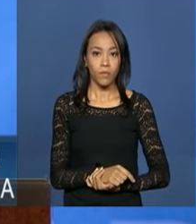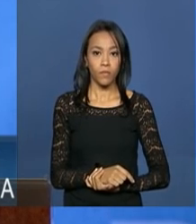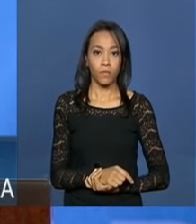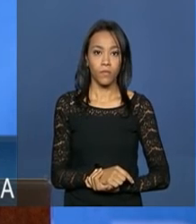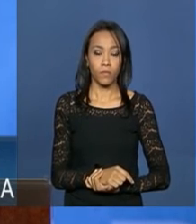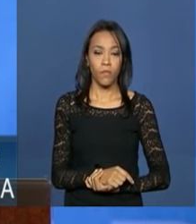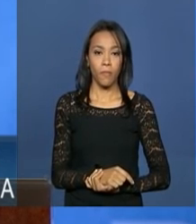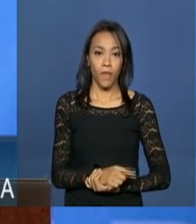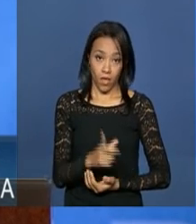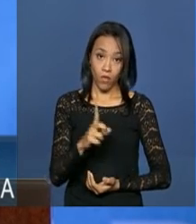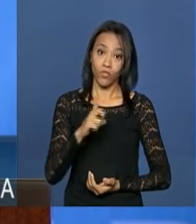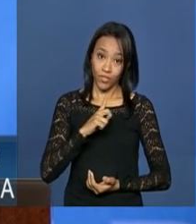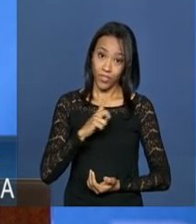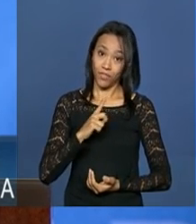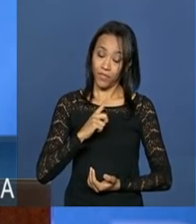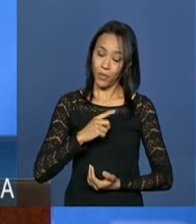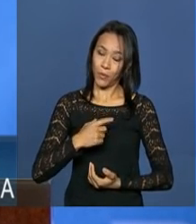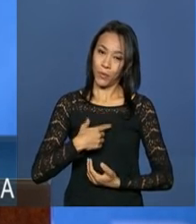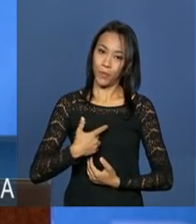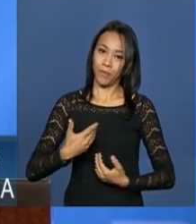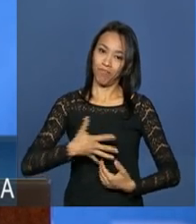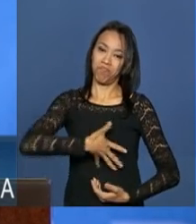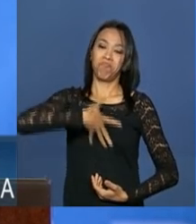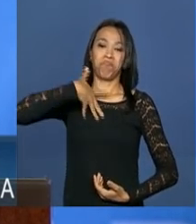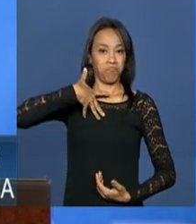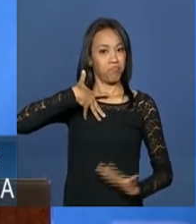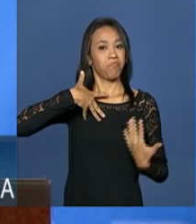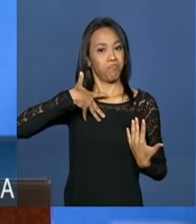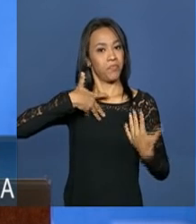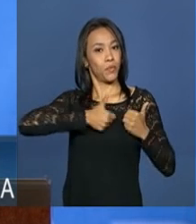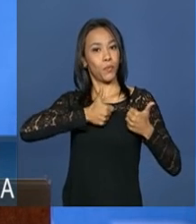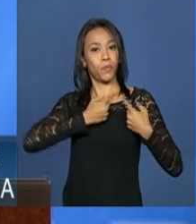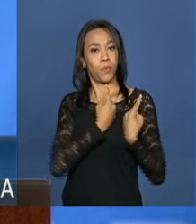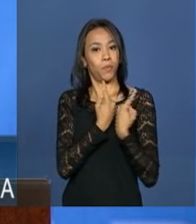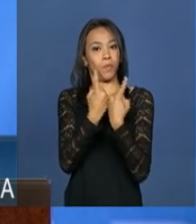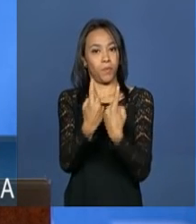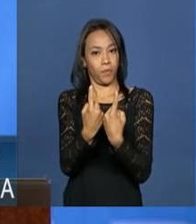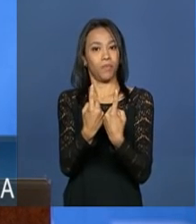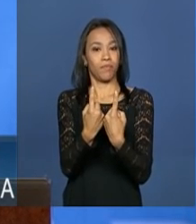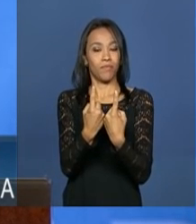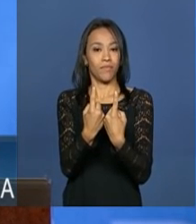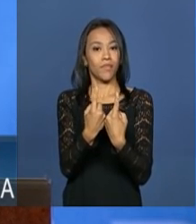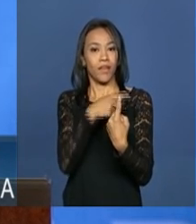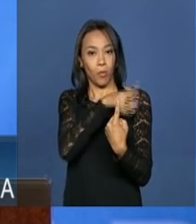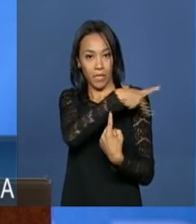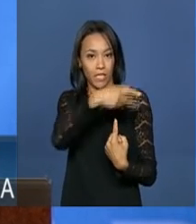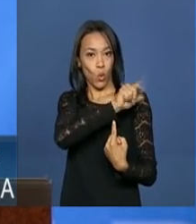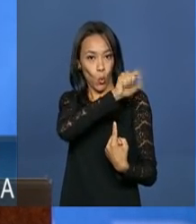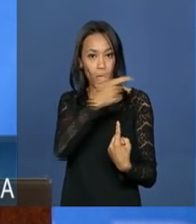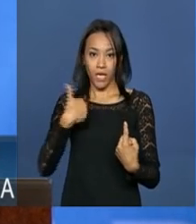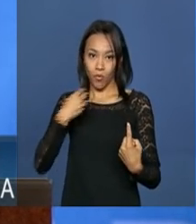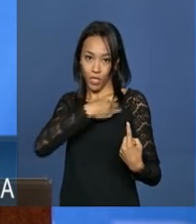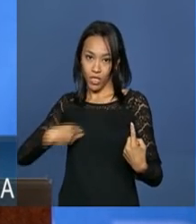caminho. Eu tive a honra de servir o presidente Lula como ministro e espero também ter a honra